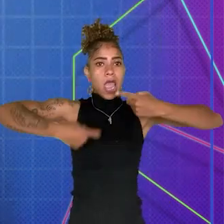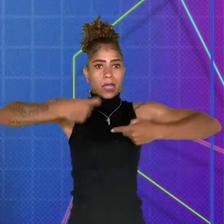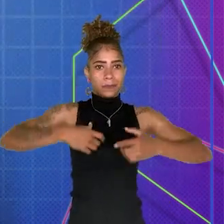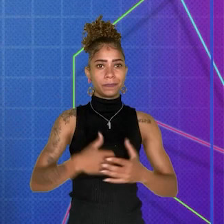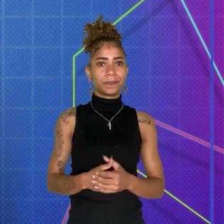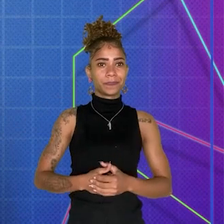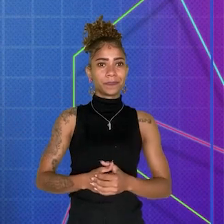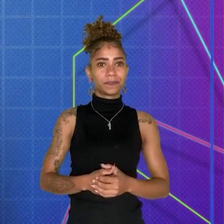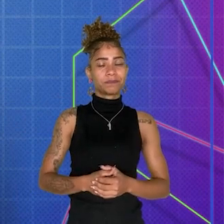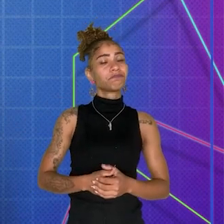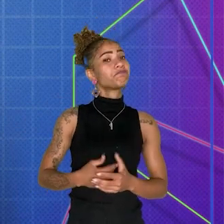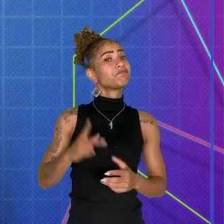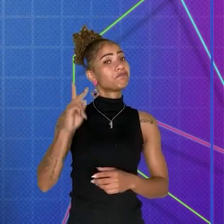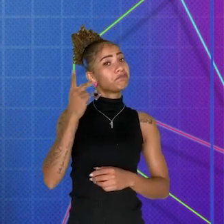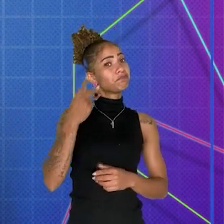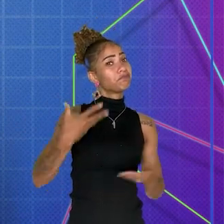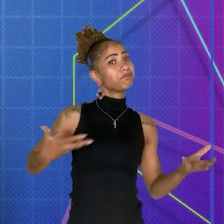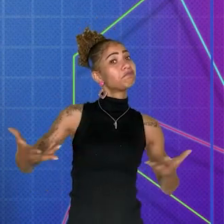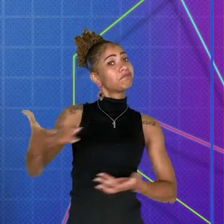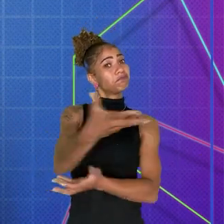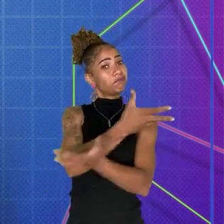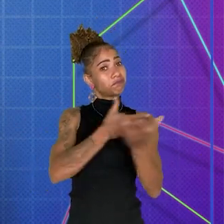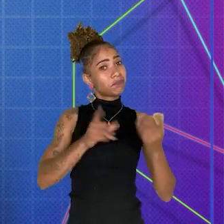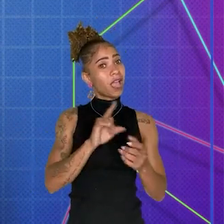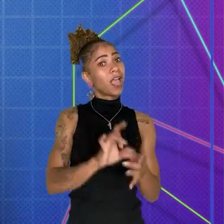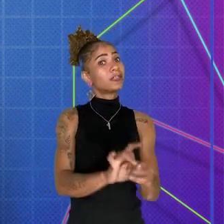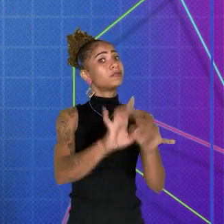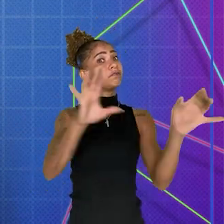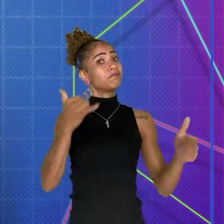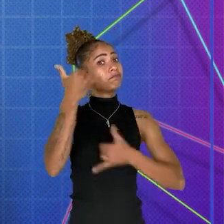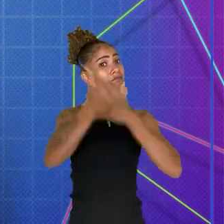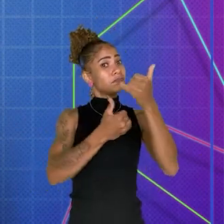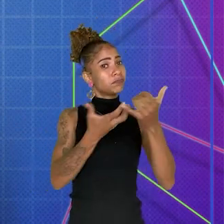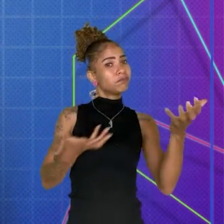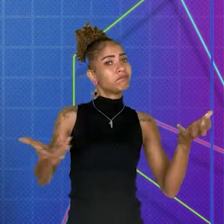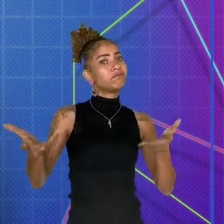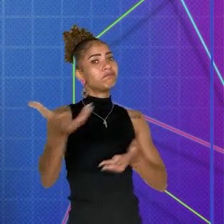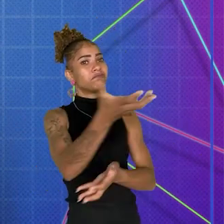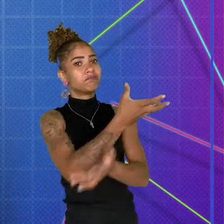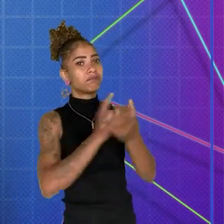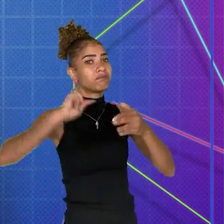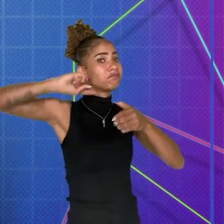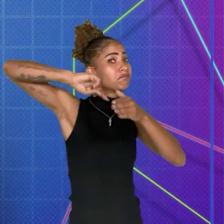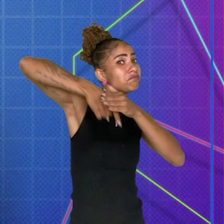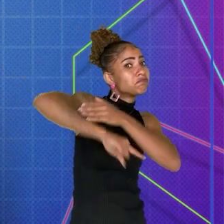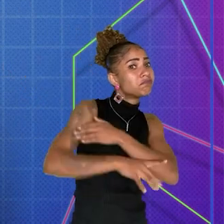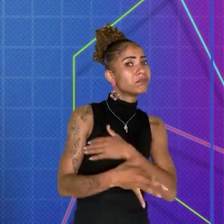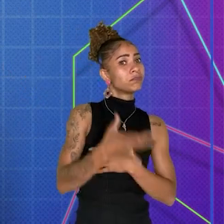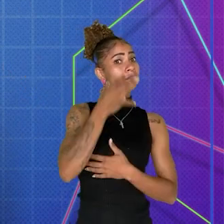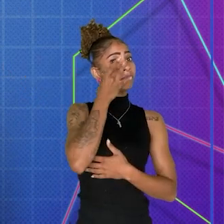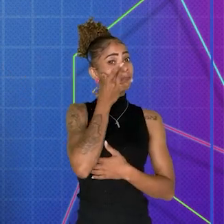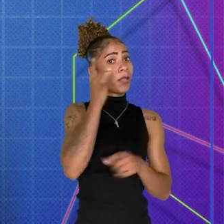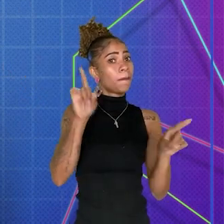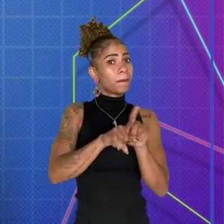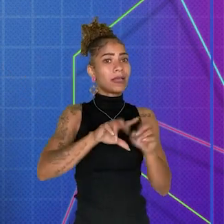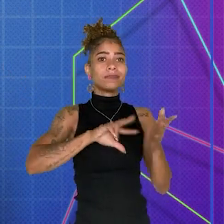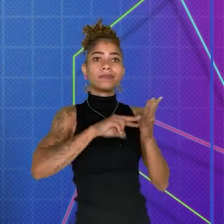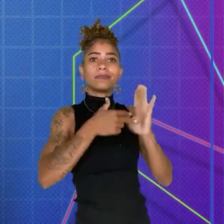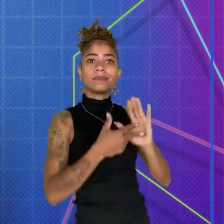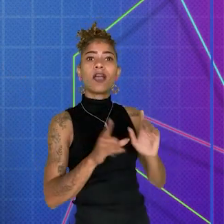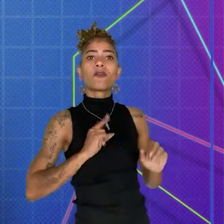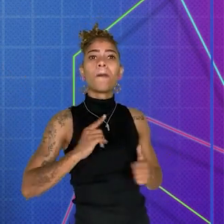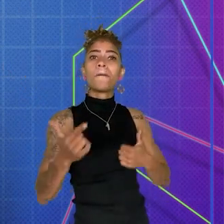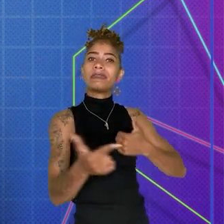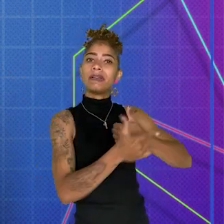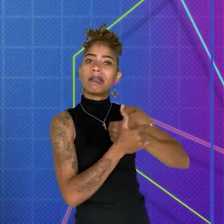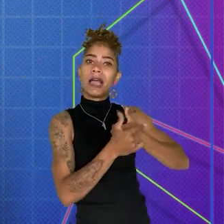nuclear. Histórias interativas. Esses jogos permitem ao jogador interagir de uma forma mais profunda e também